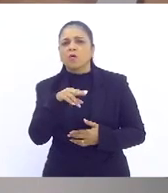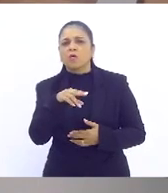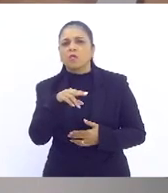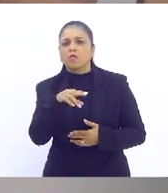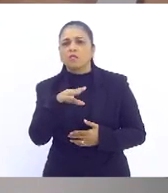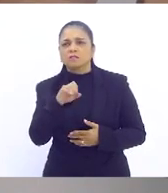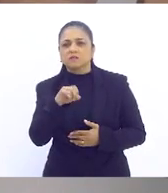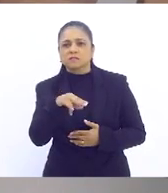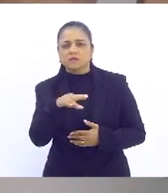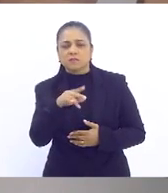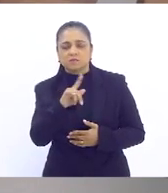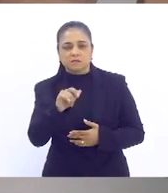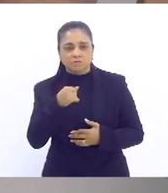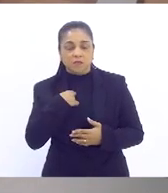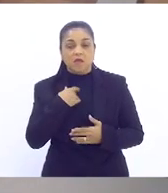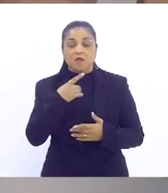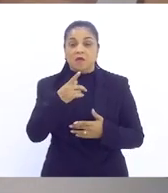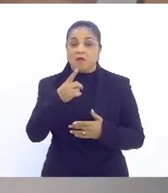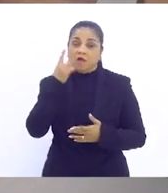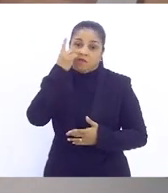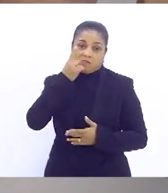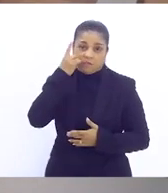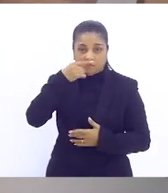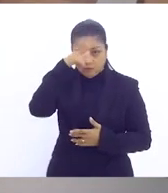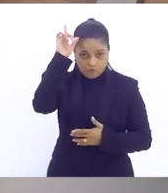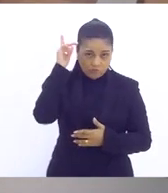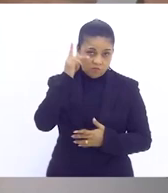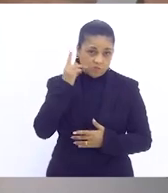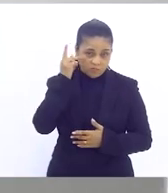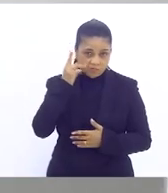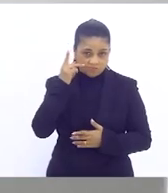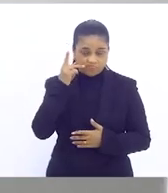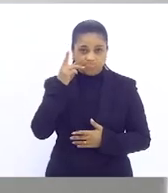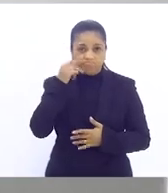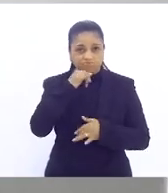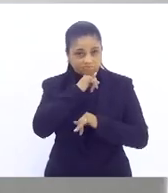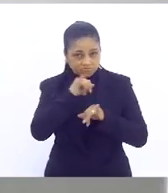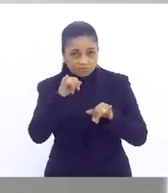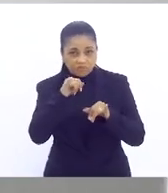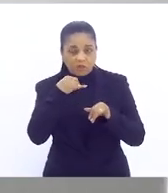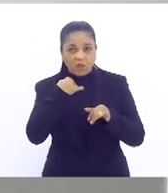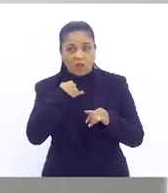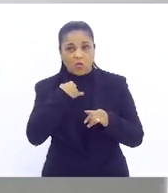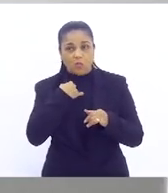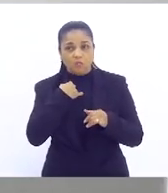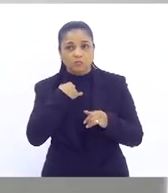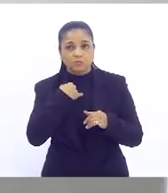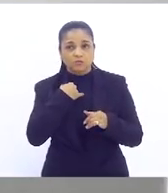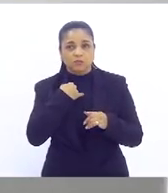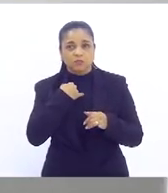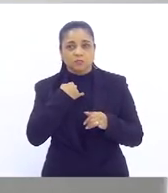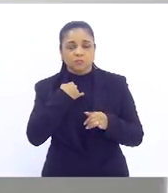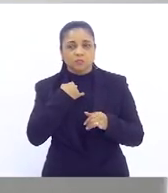Deputado Luiz Paulo colocou eu não sei eu vou fazer uma